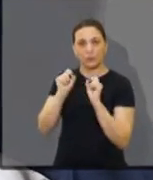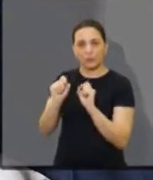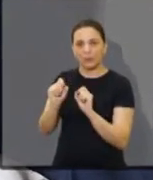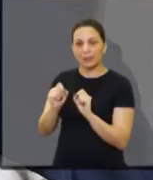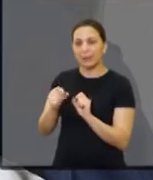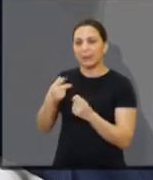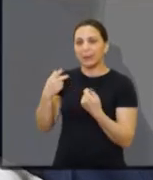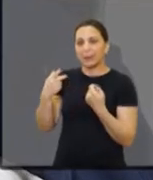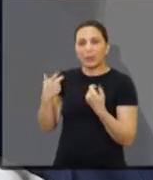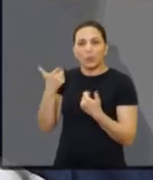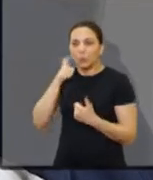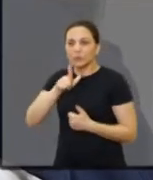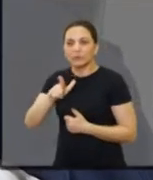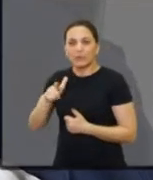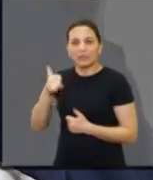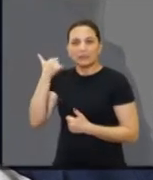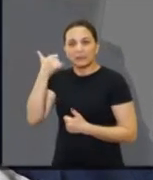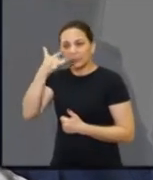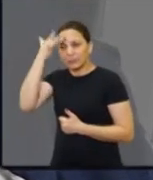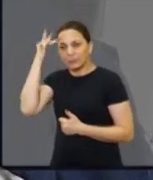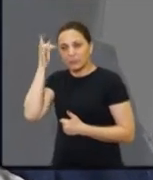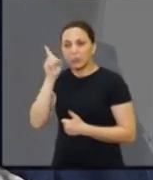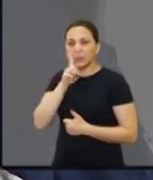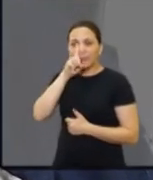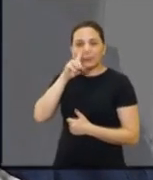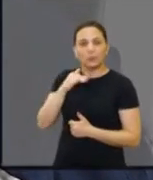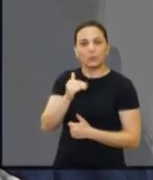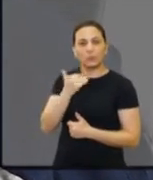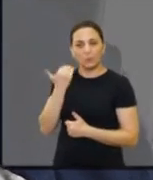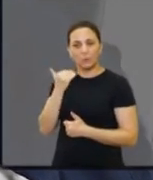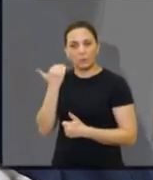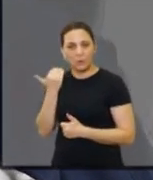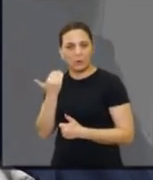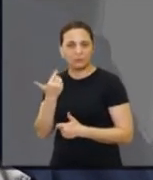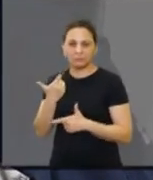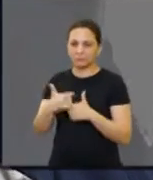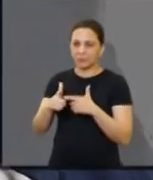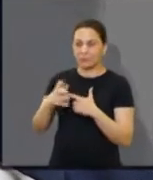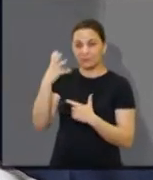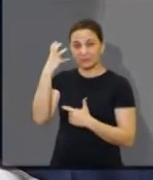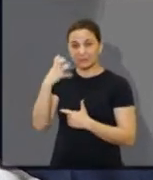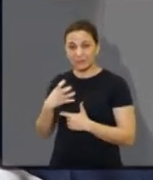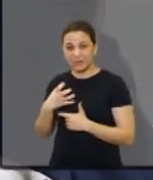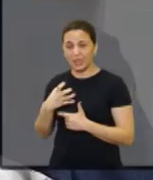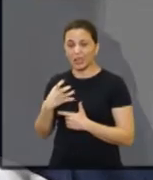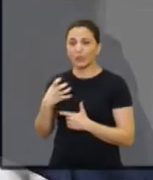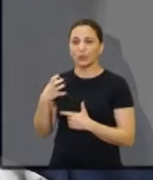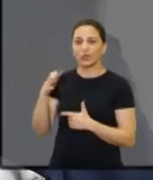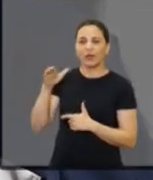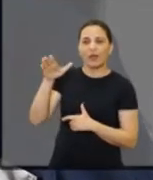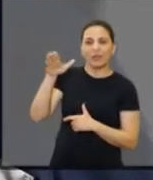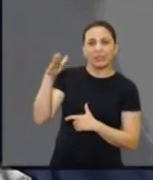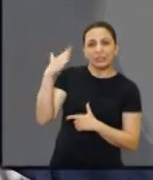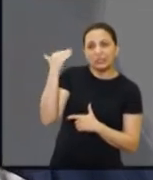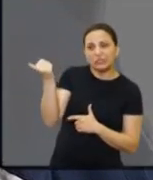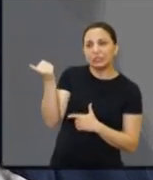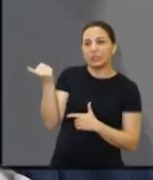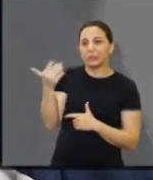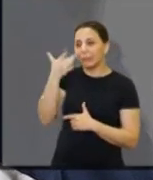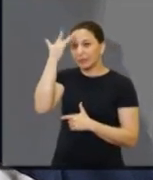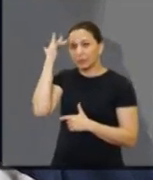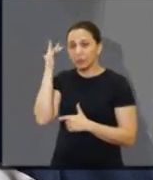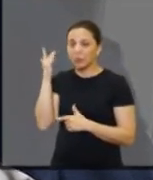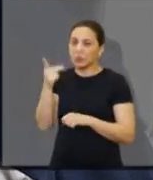pessoas que que estão correndo risco de vida muitas vezes eis aí uma chamada em que a pessoa simplesmente